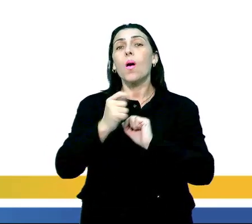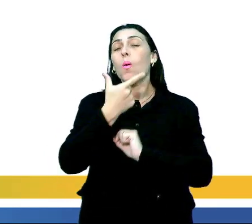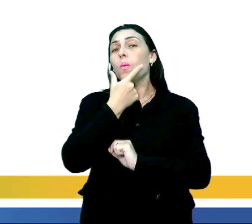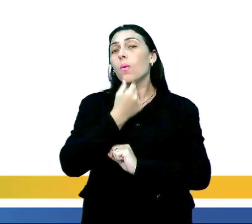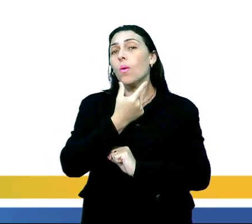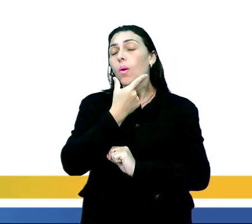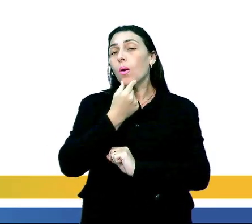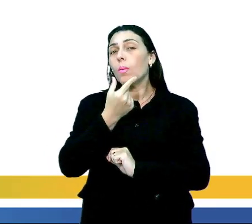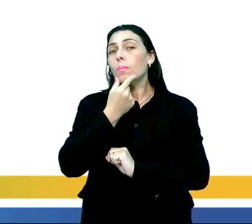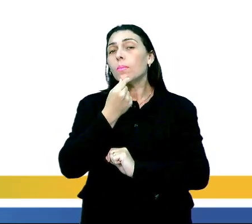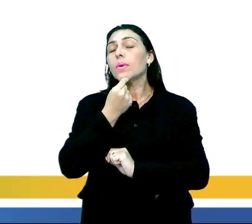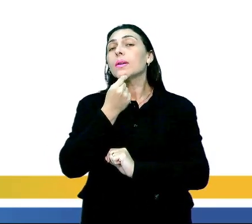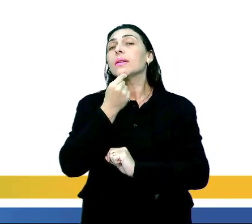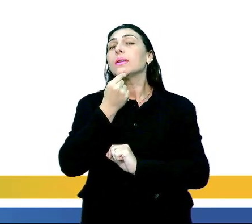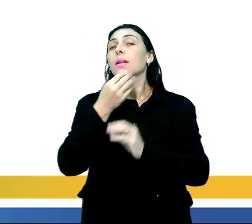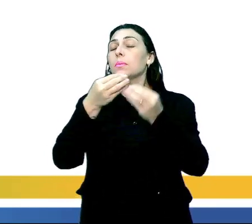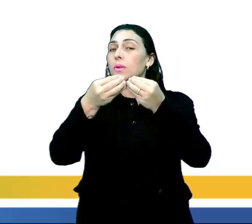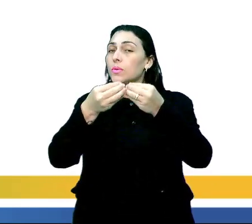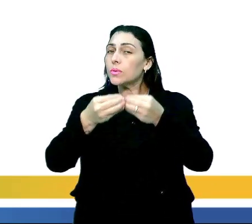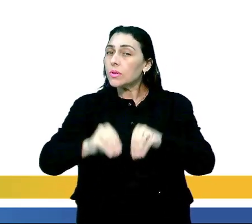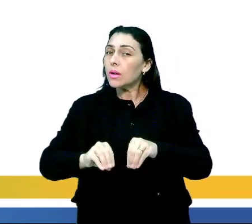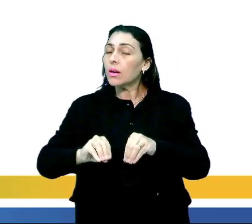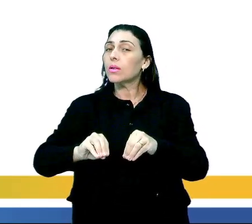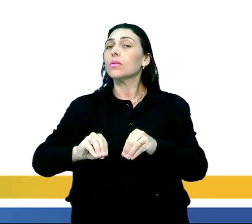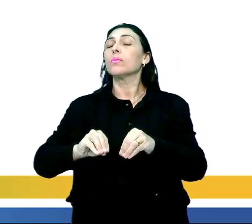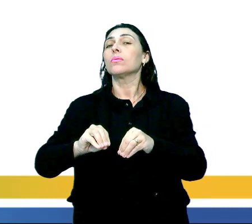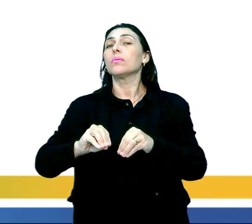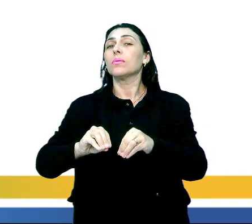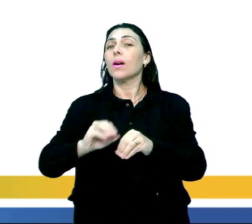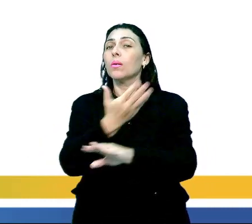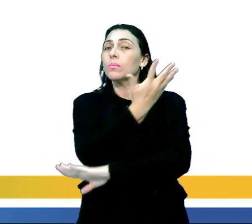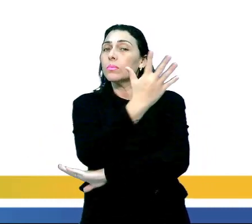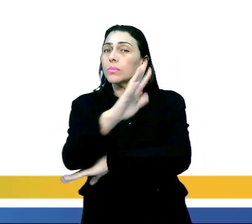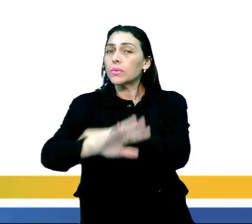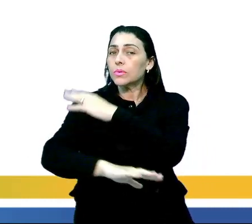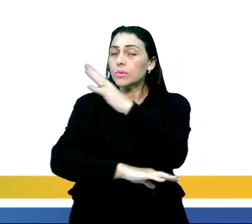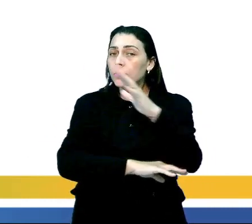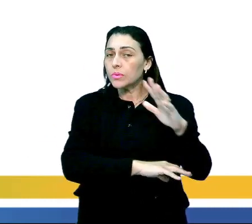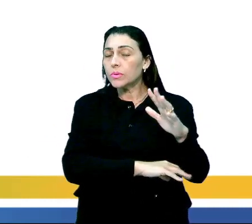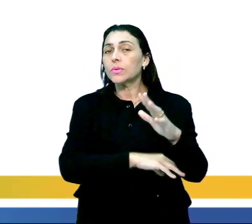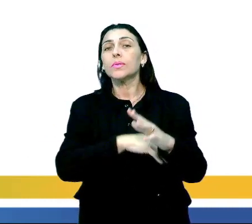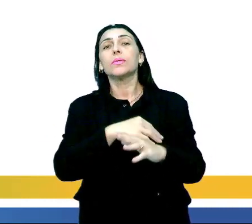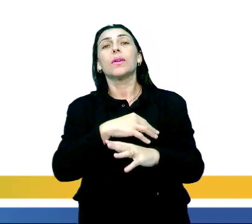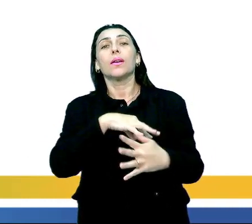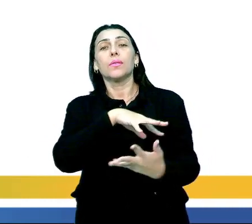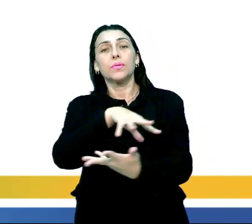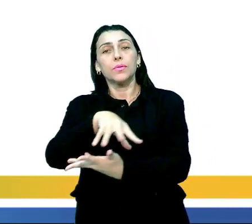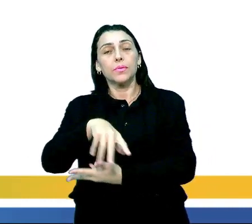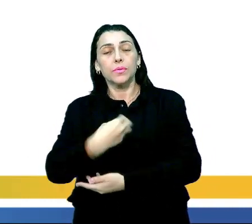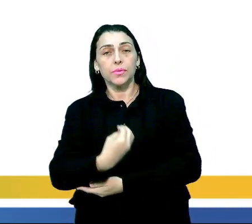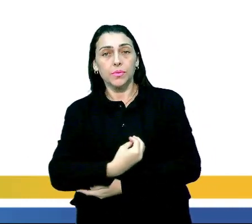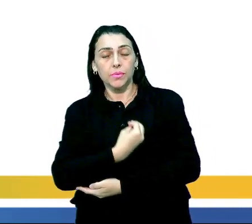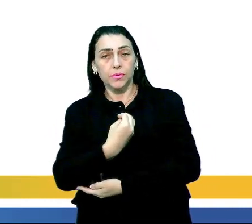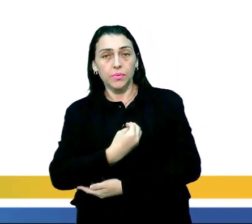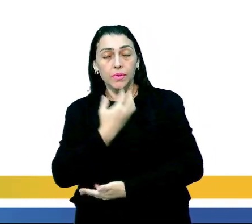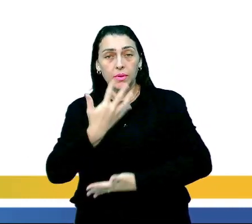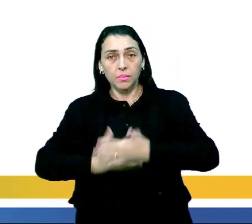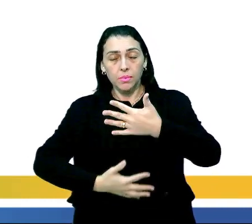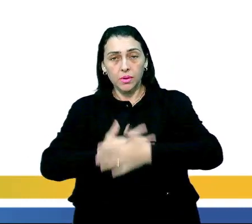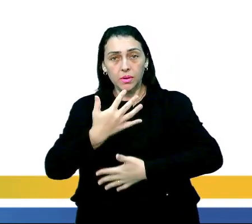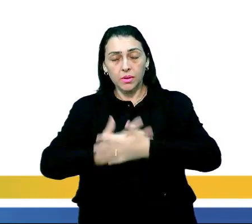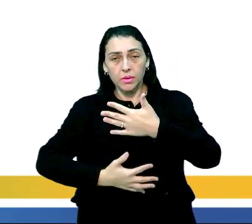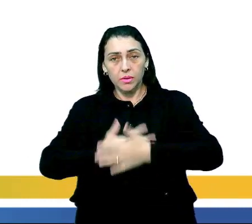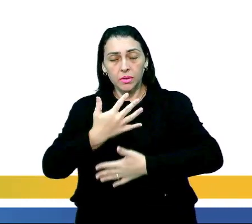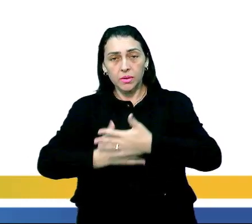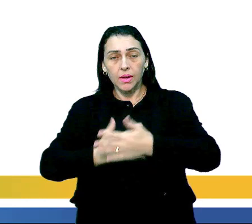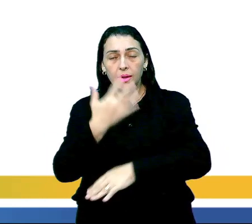que vem causando diversos problemas ao meio ambiente, que prejudicam a vida no planeta e interferem nas